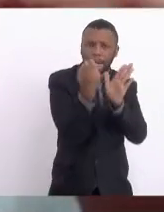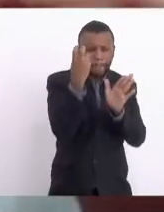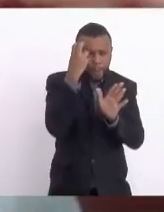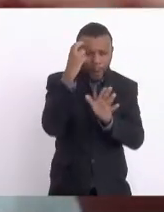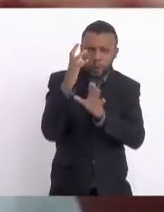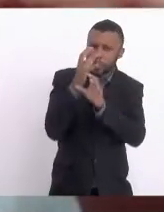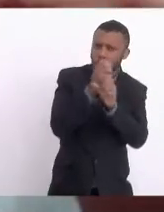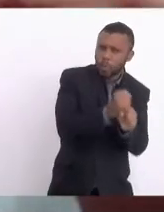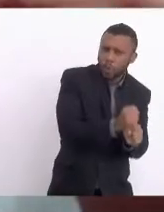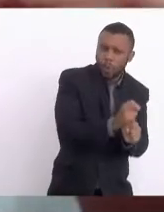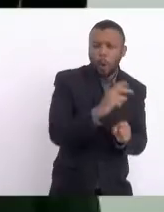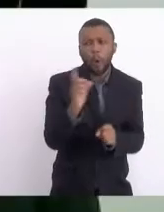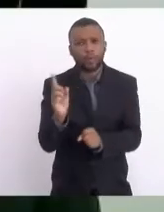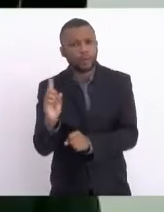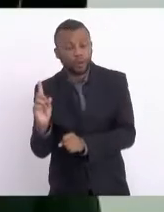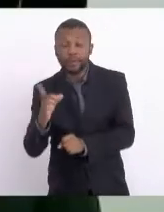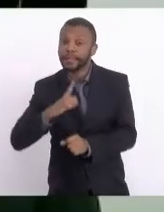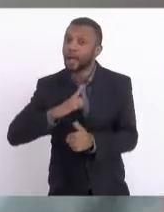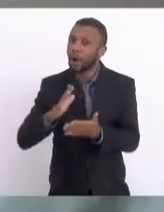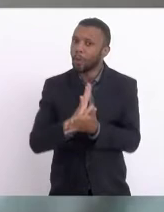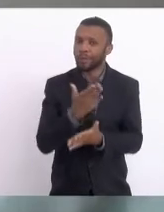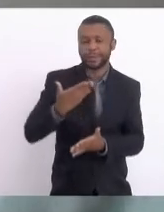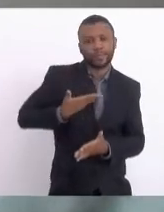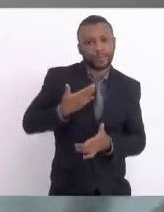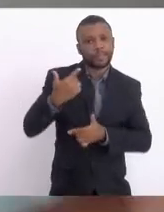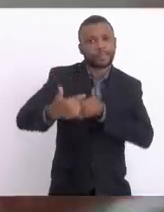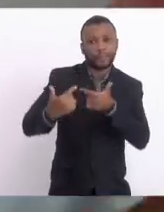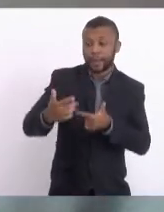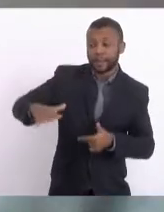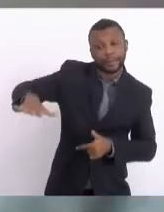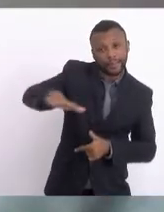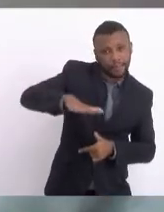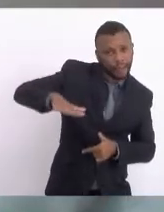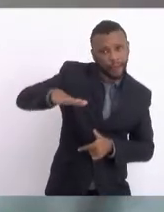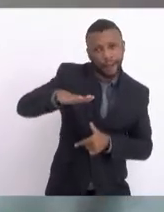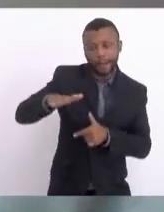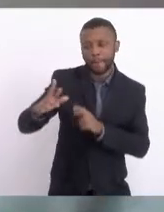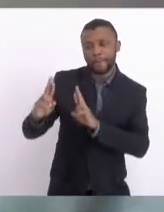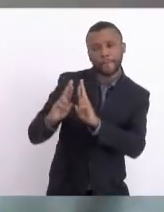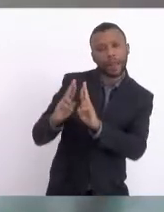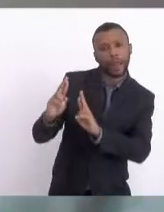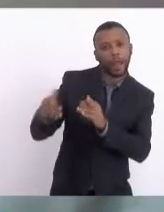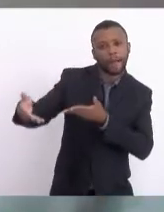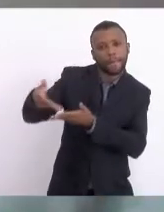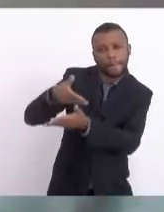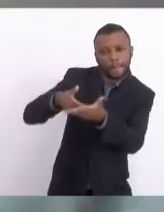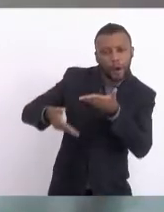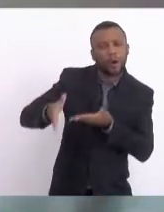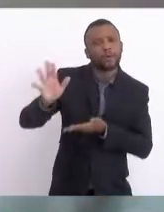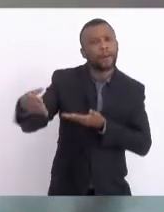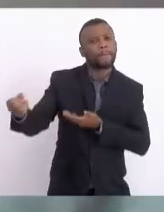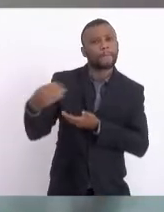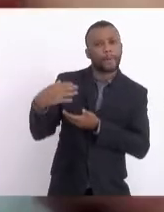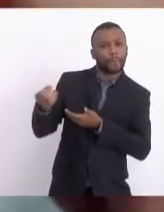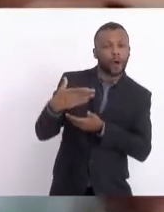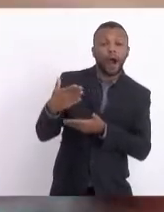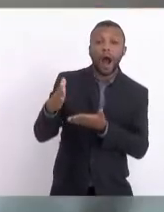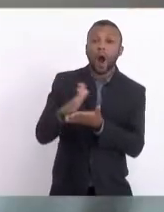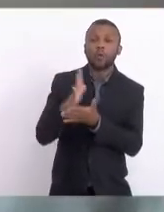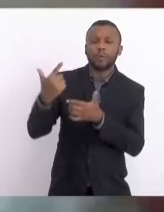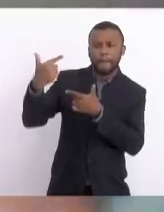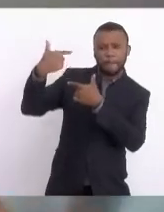que trabalham com patrimônio cultural, patrimônio, né, me relaciono com eles e já recebi alguns puxões de